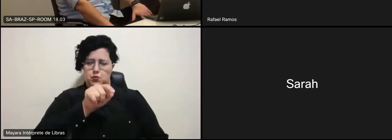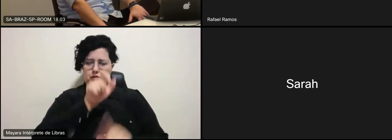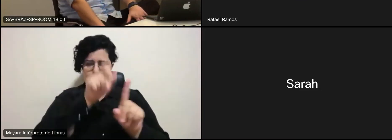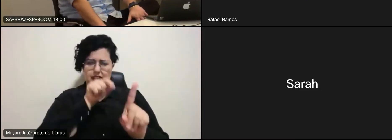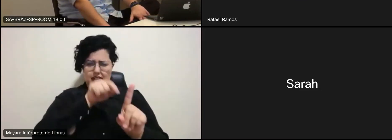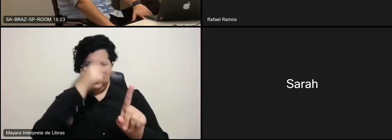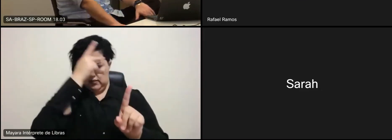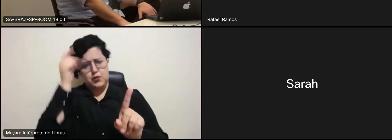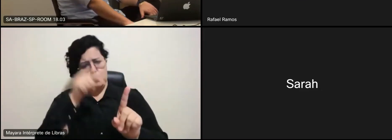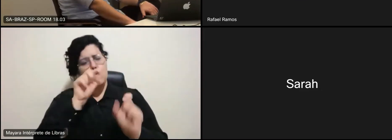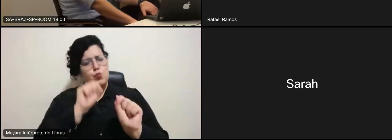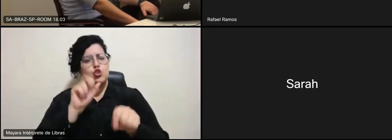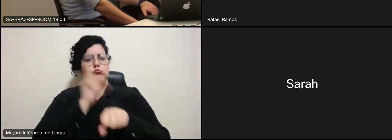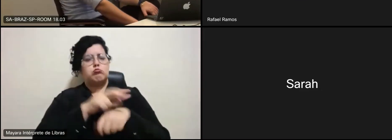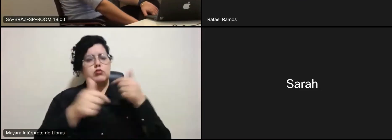está aqui,